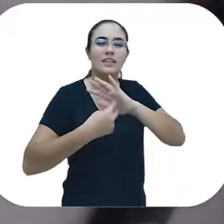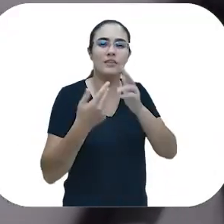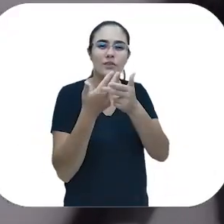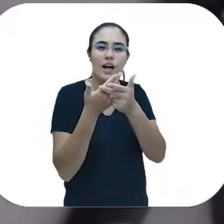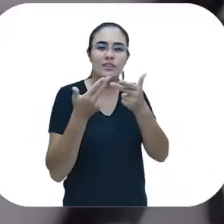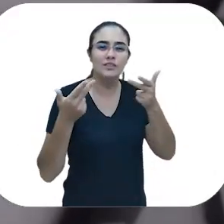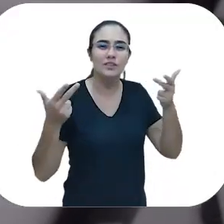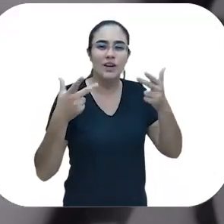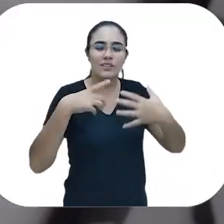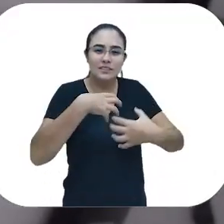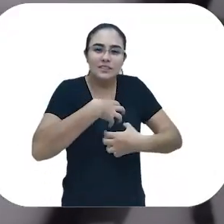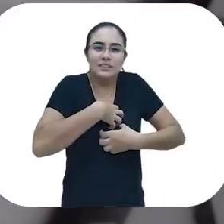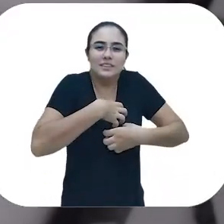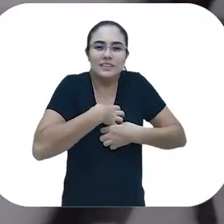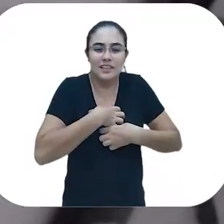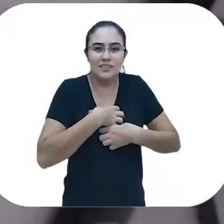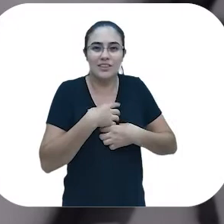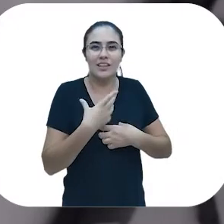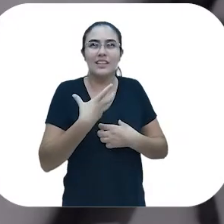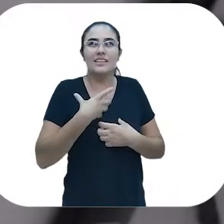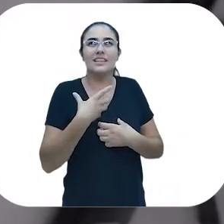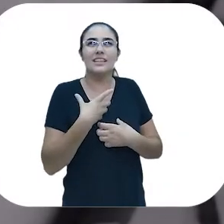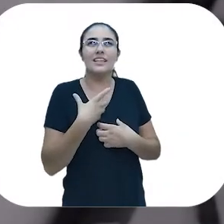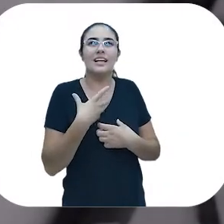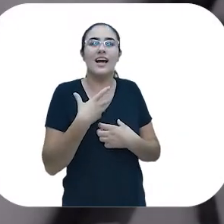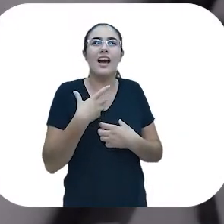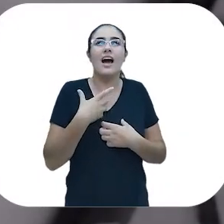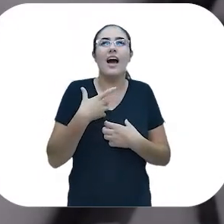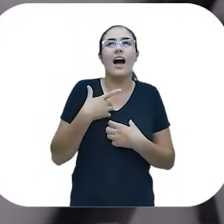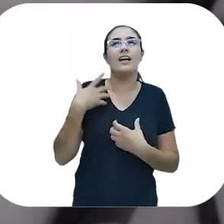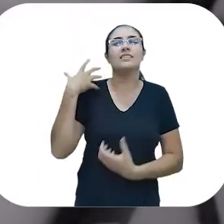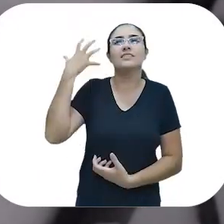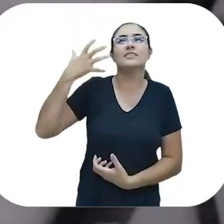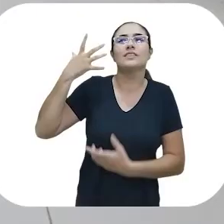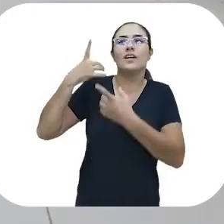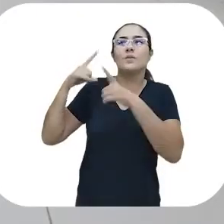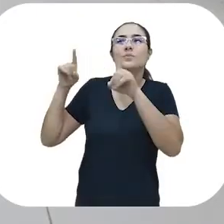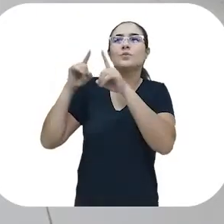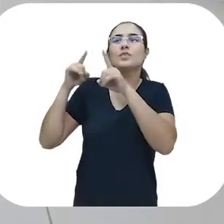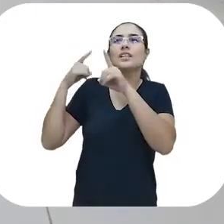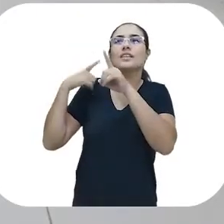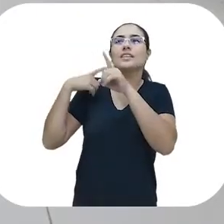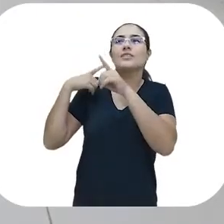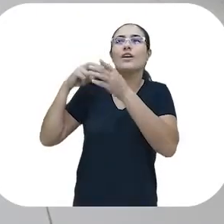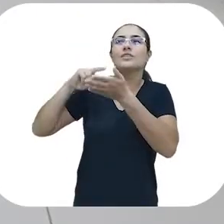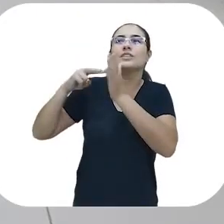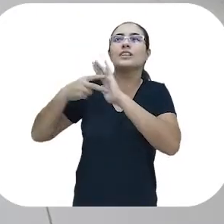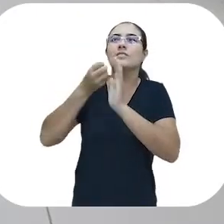celebra a alegria dos encontros, dos sons que falassem sobre sons mais íntimos, e que nunca